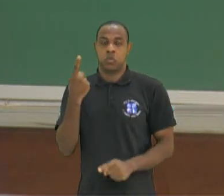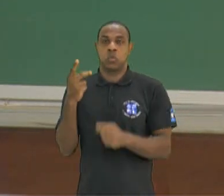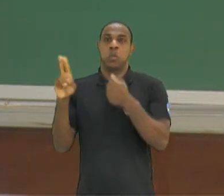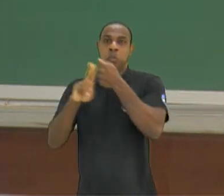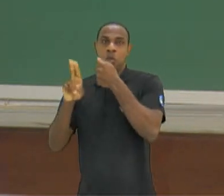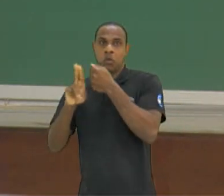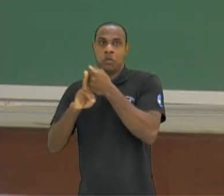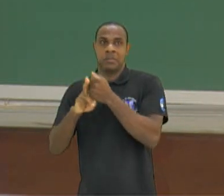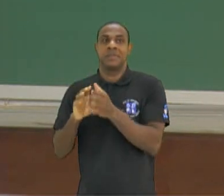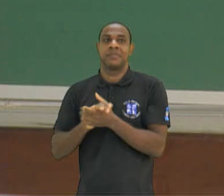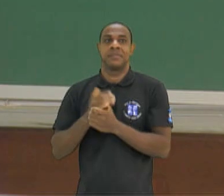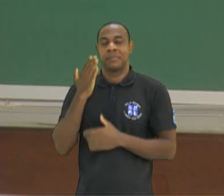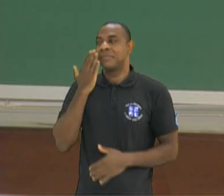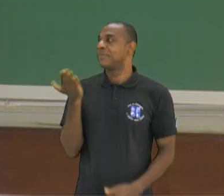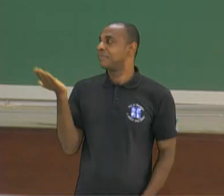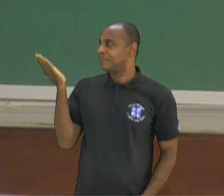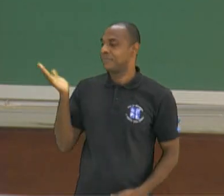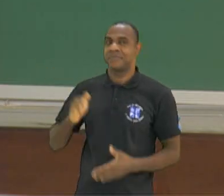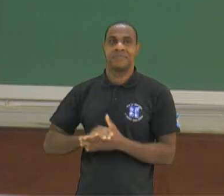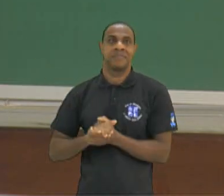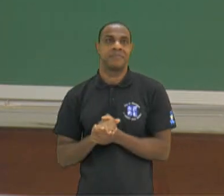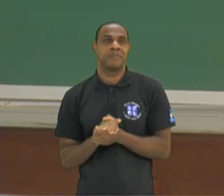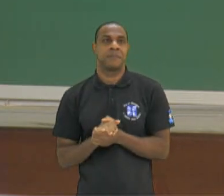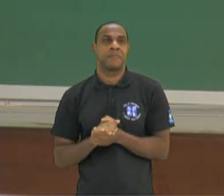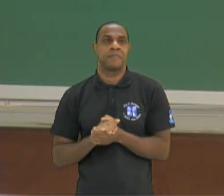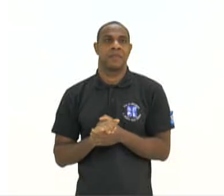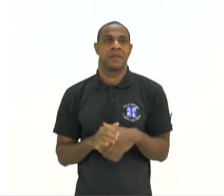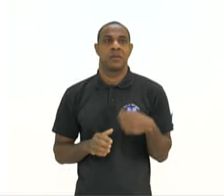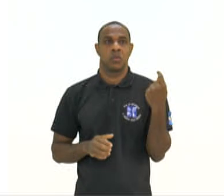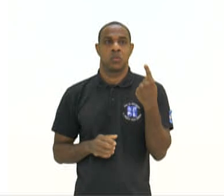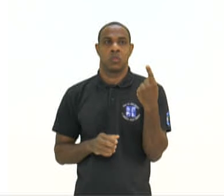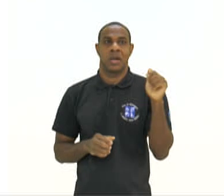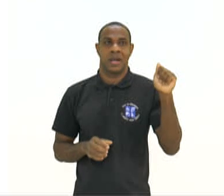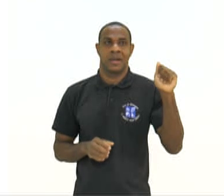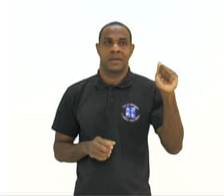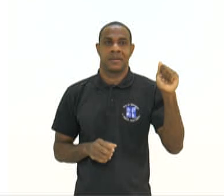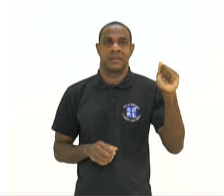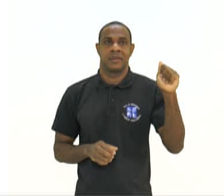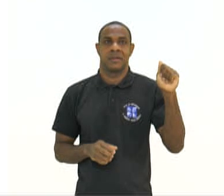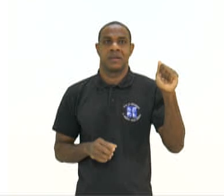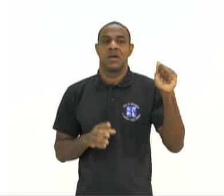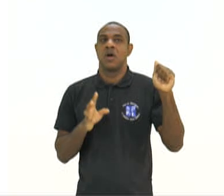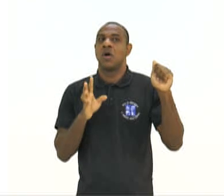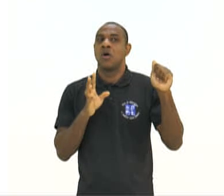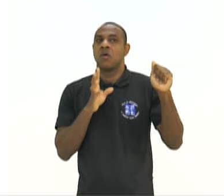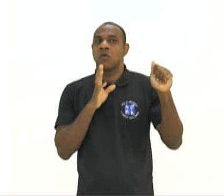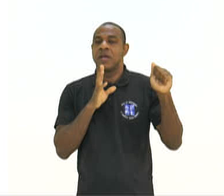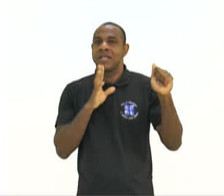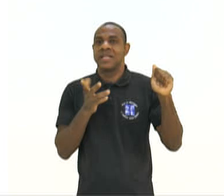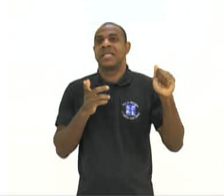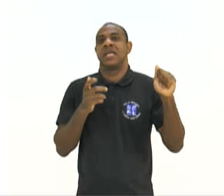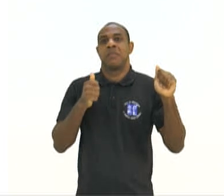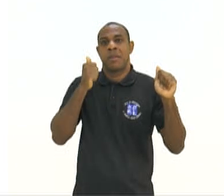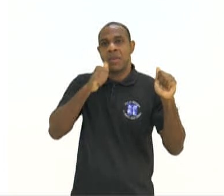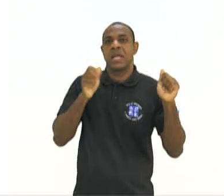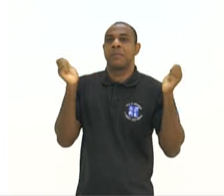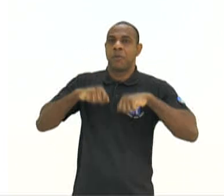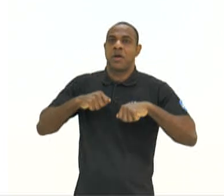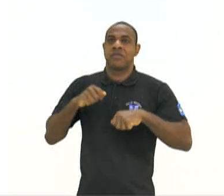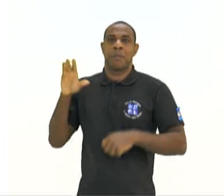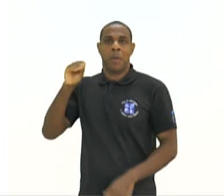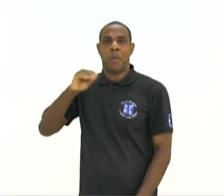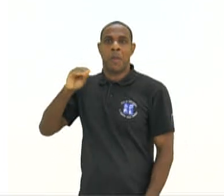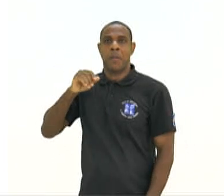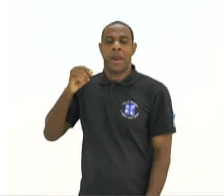exemplificados ali. I met a woman can speak Chinese. Conheci uma mulher que pode falar chinês. What's the name of the